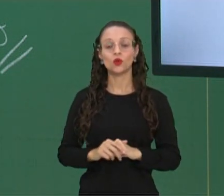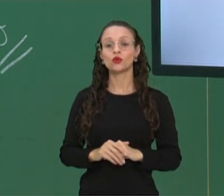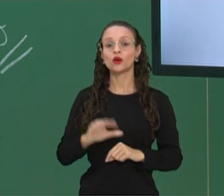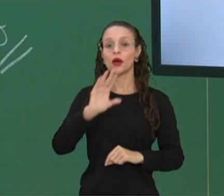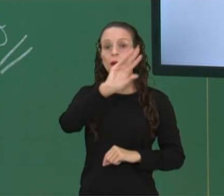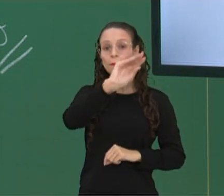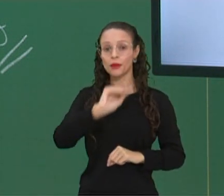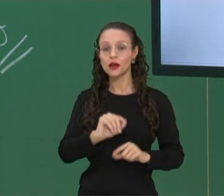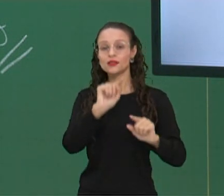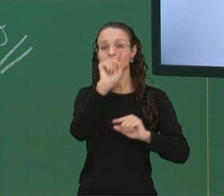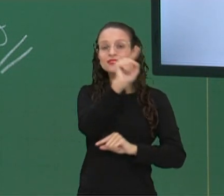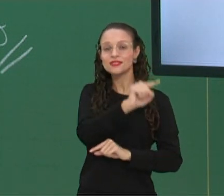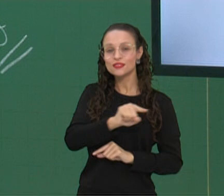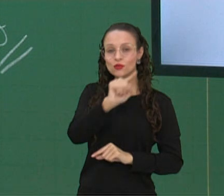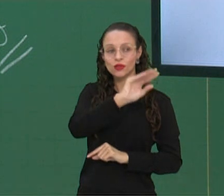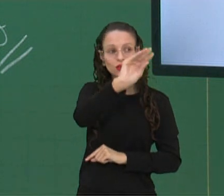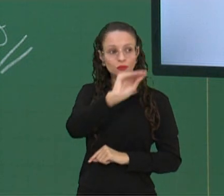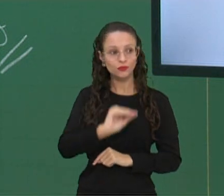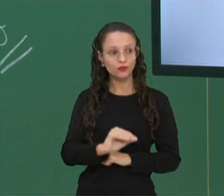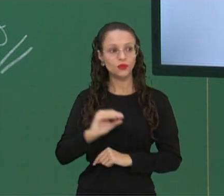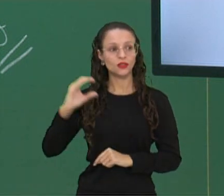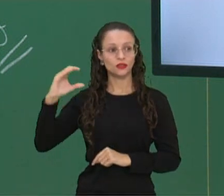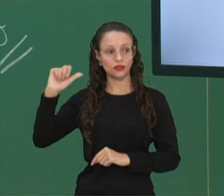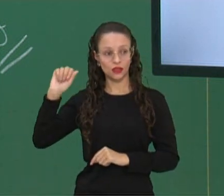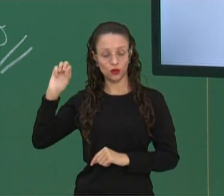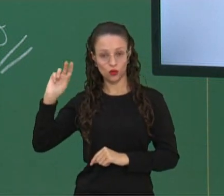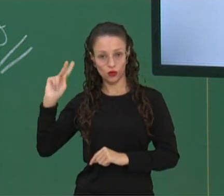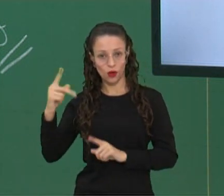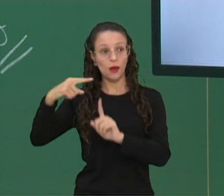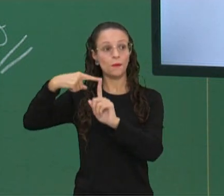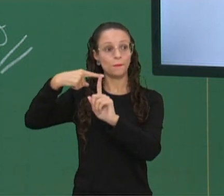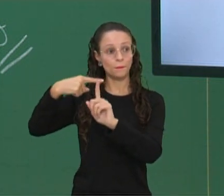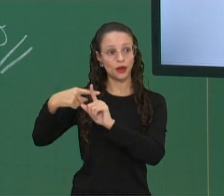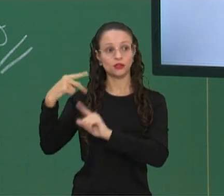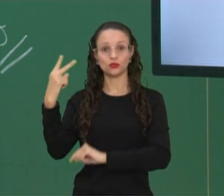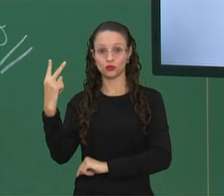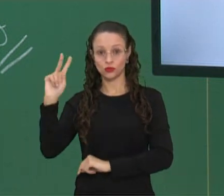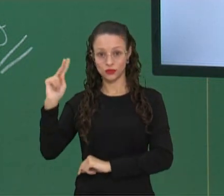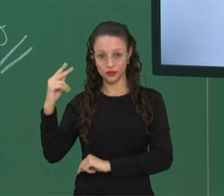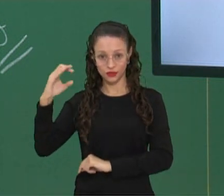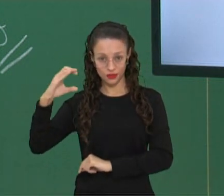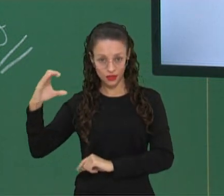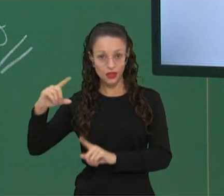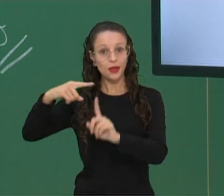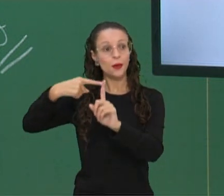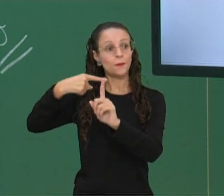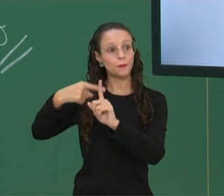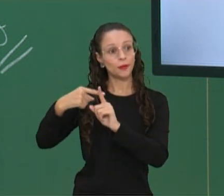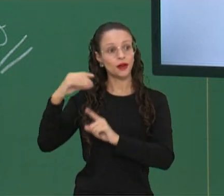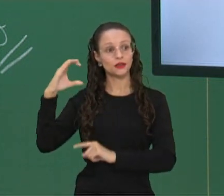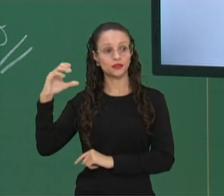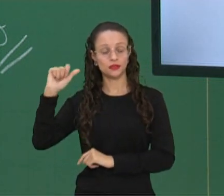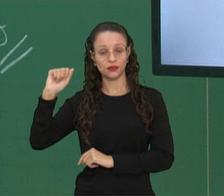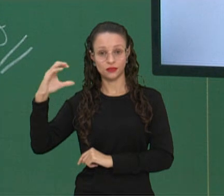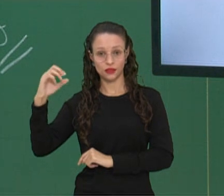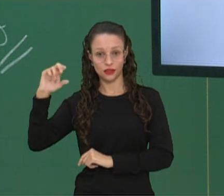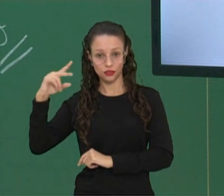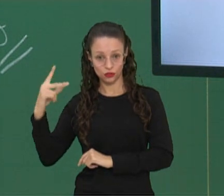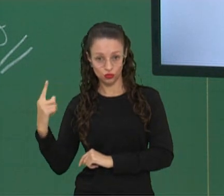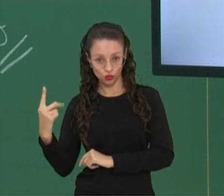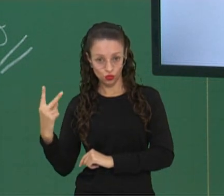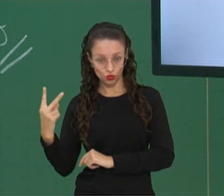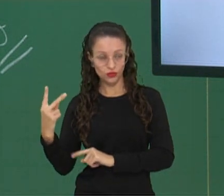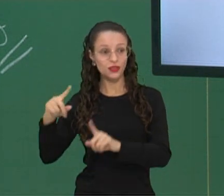colocar CaOH2 aquoso mais 2HCl mais CaCl2